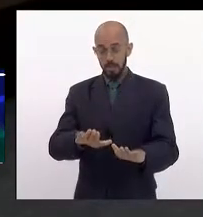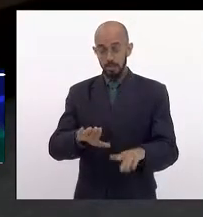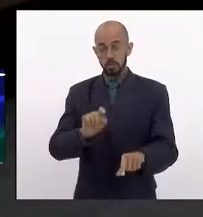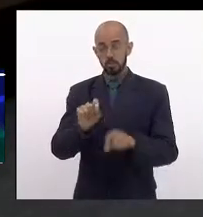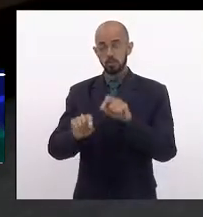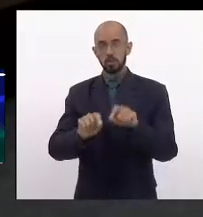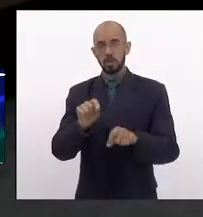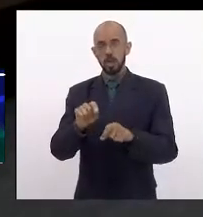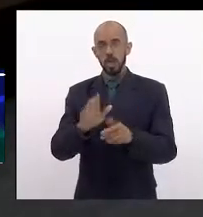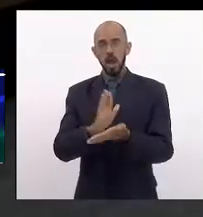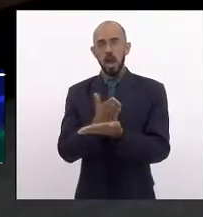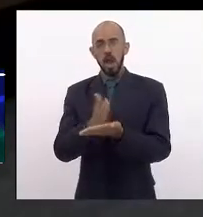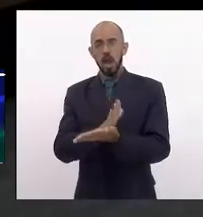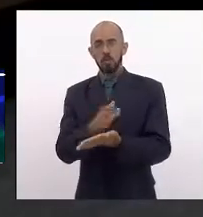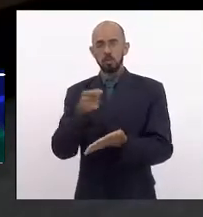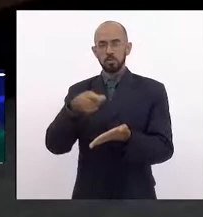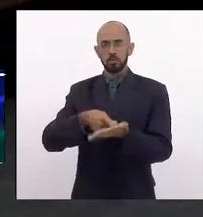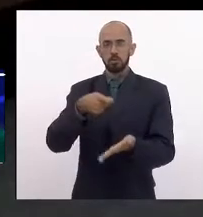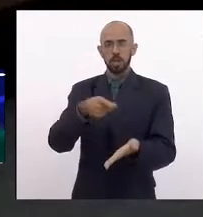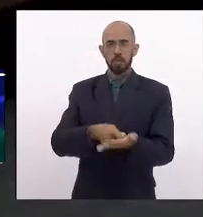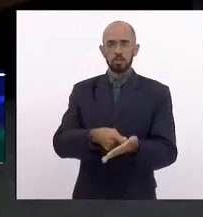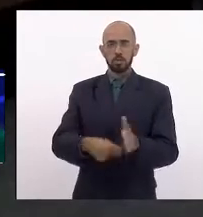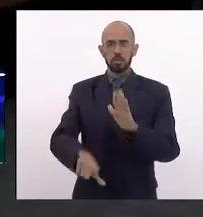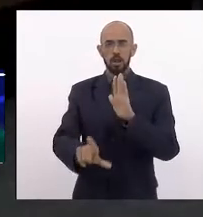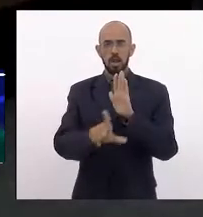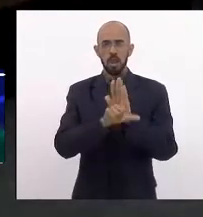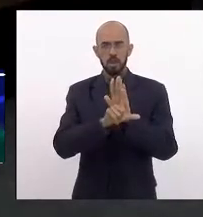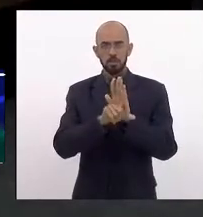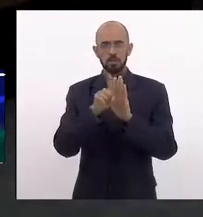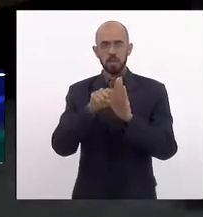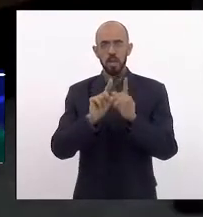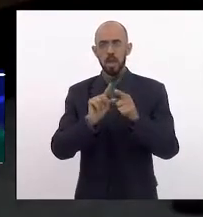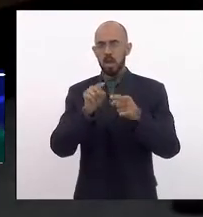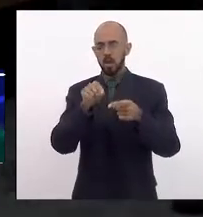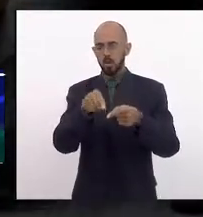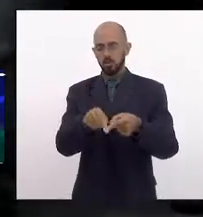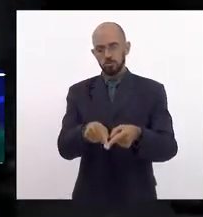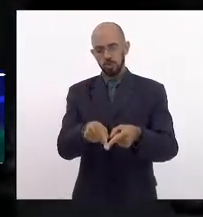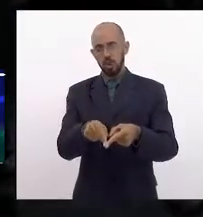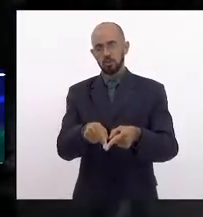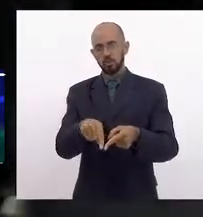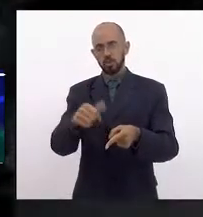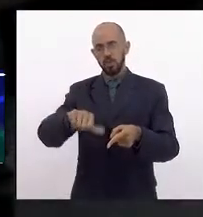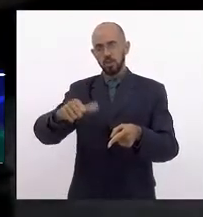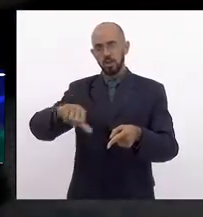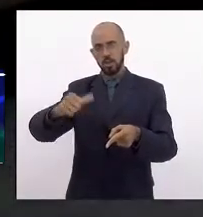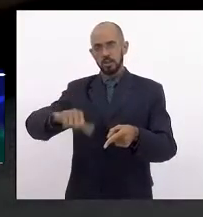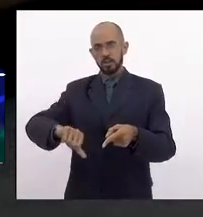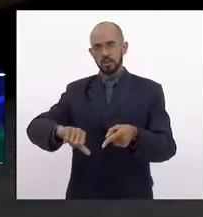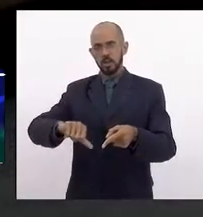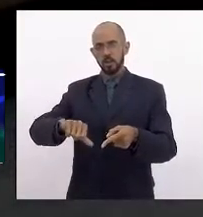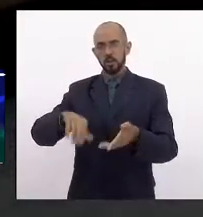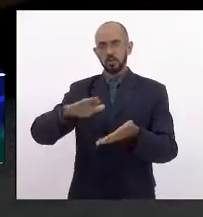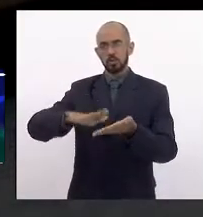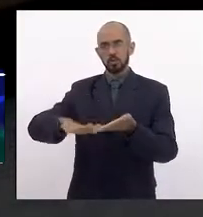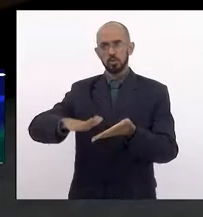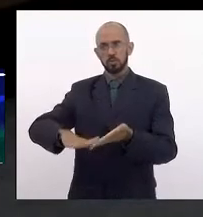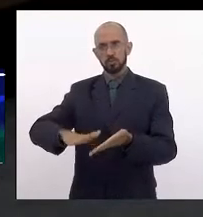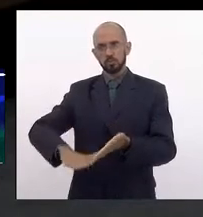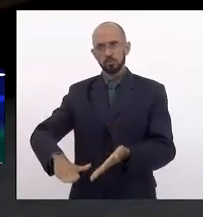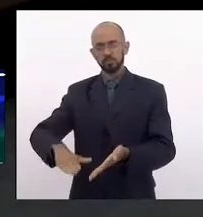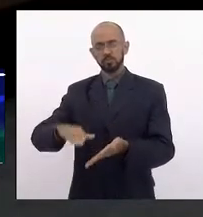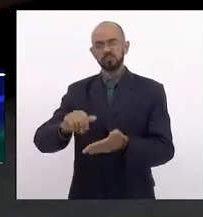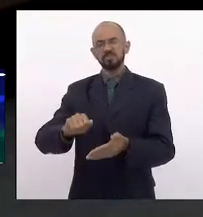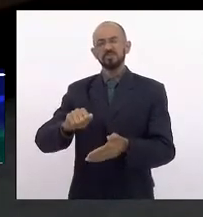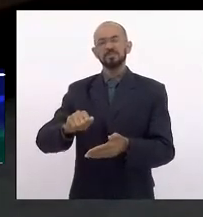certas obrigações legais que são objeto de apreciação nos processos de prestações de Contas do